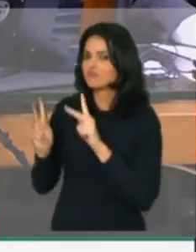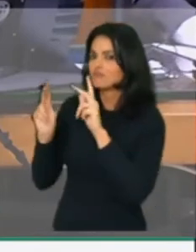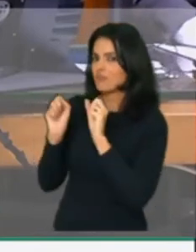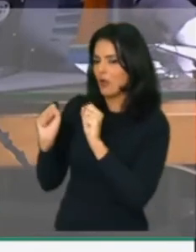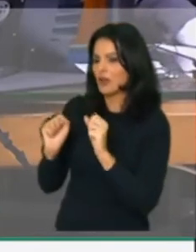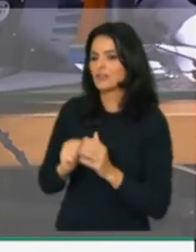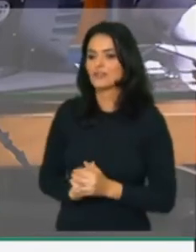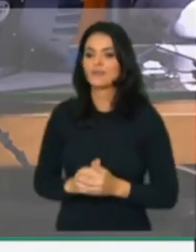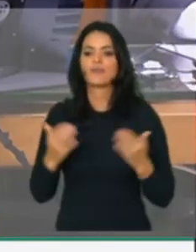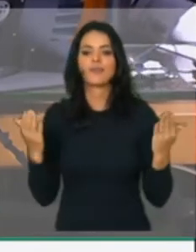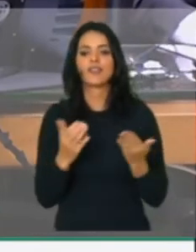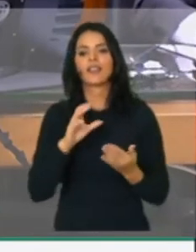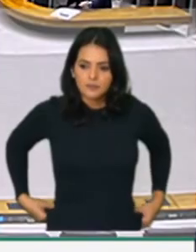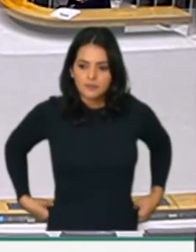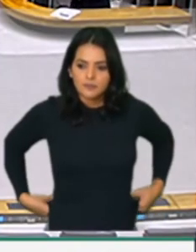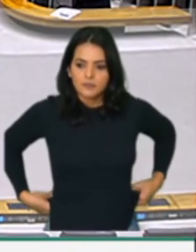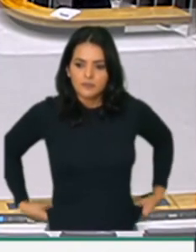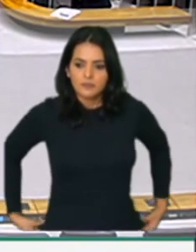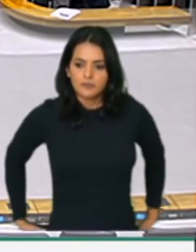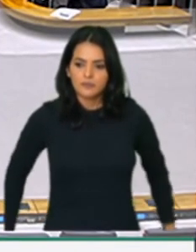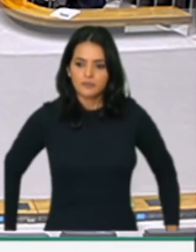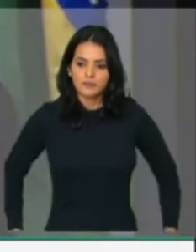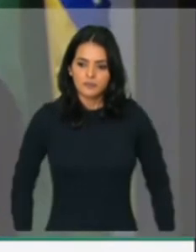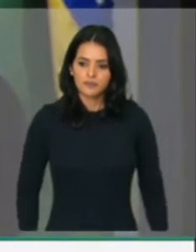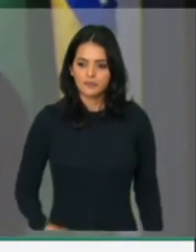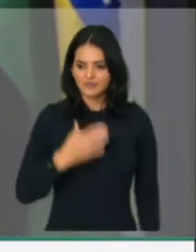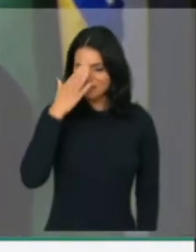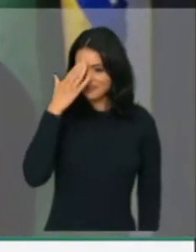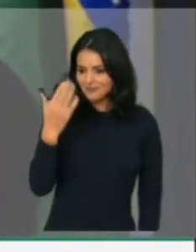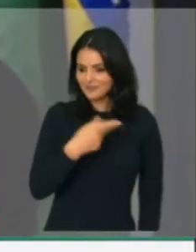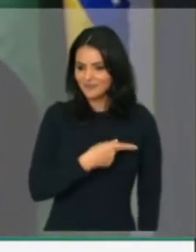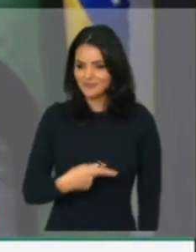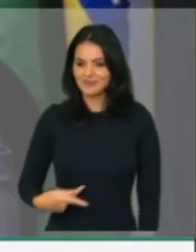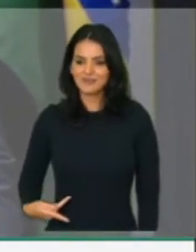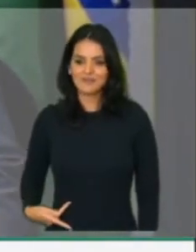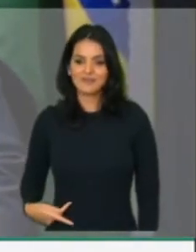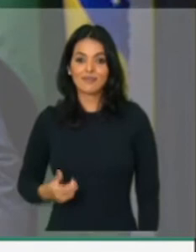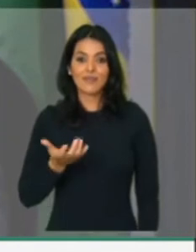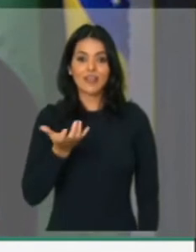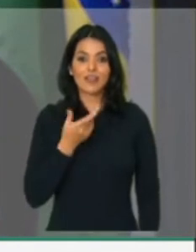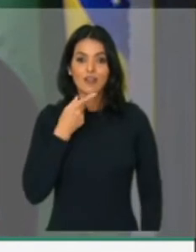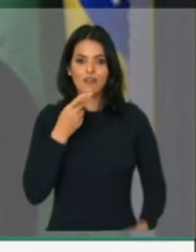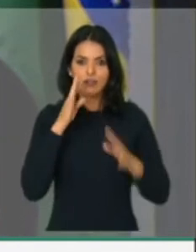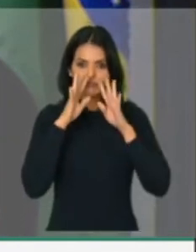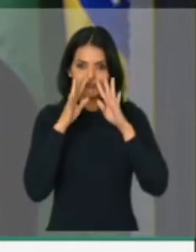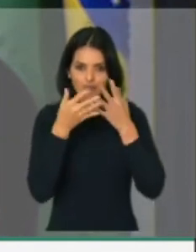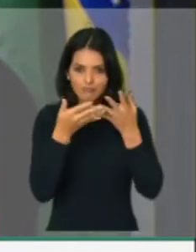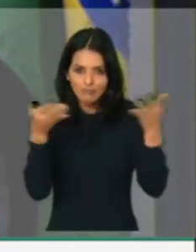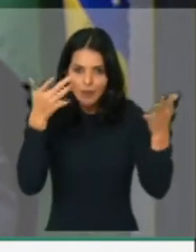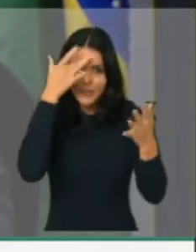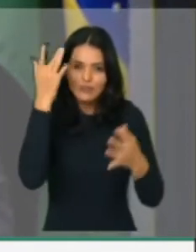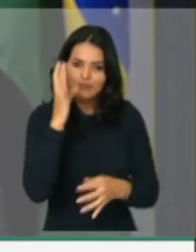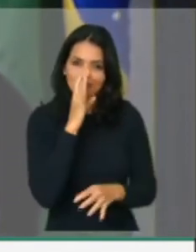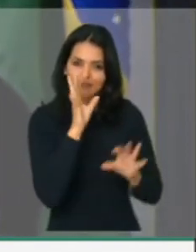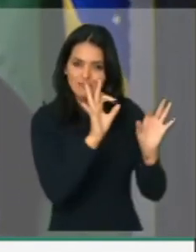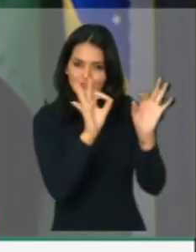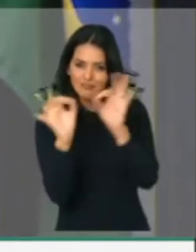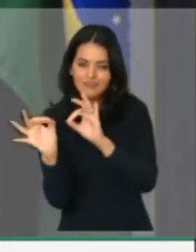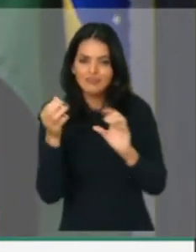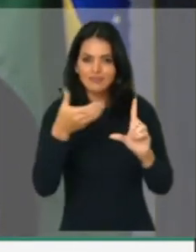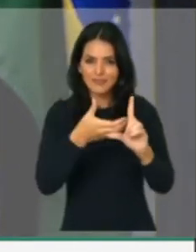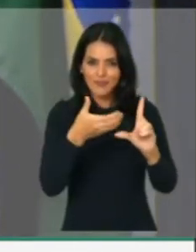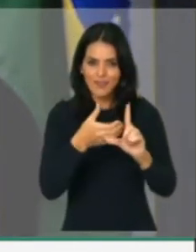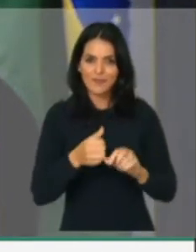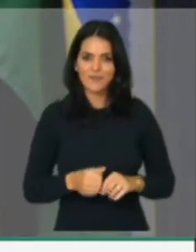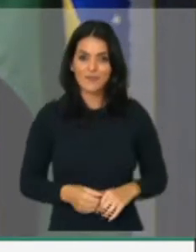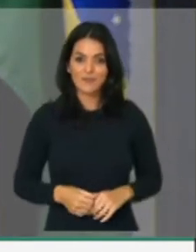o deputado Carlos Jardim obrigado a senhora Presidente eu quero falar com todos que nos acompanham através da TV Câmara